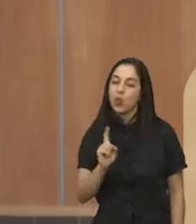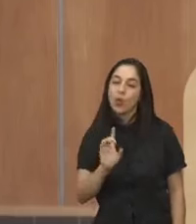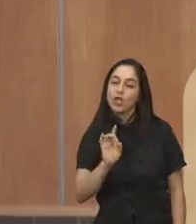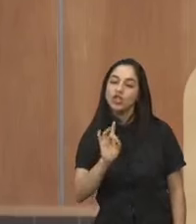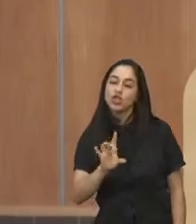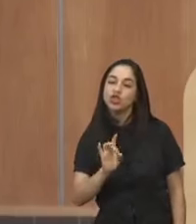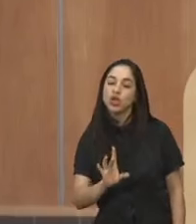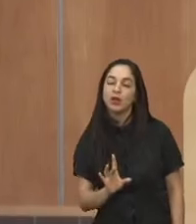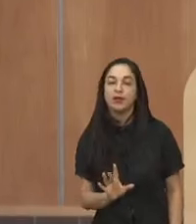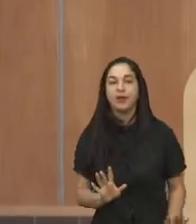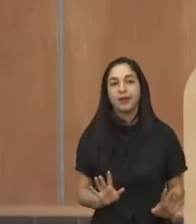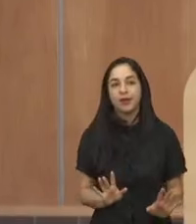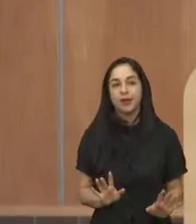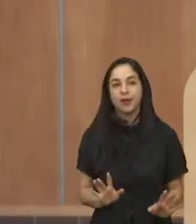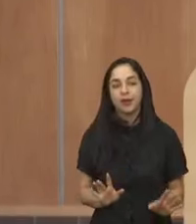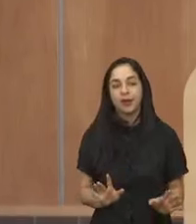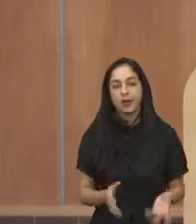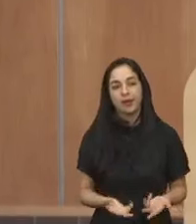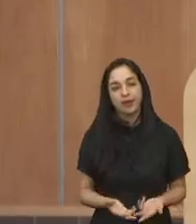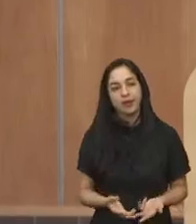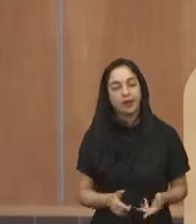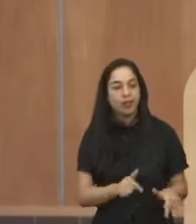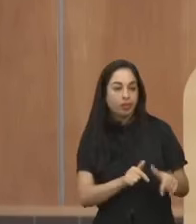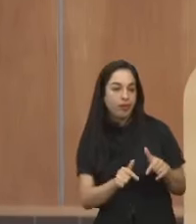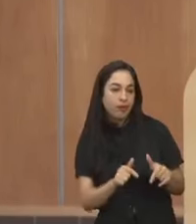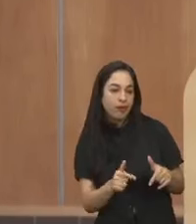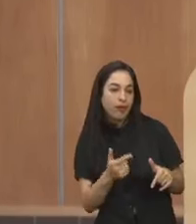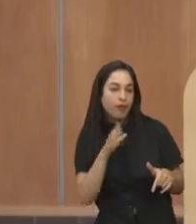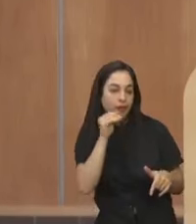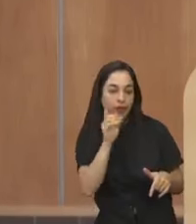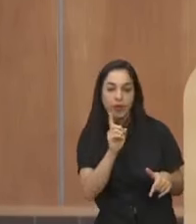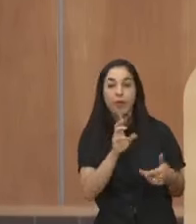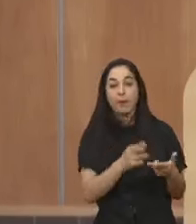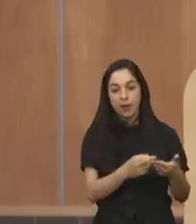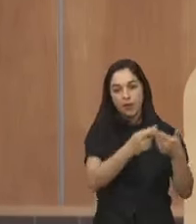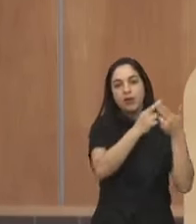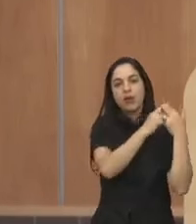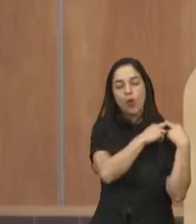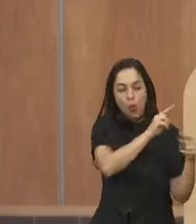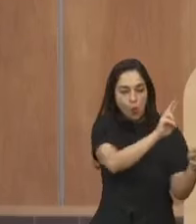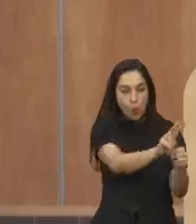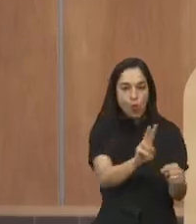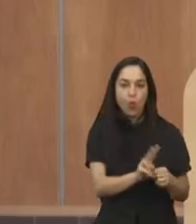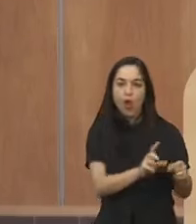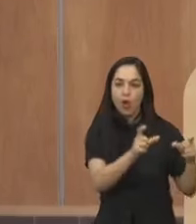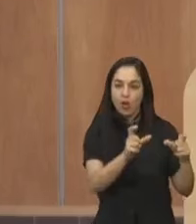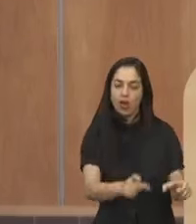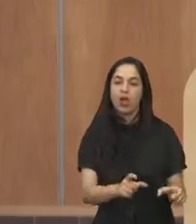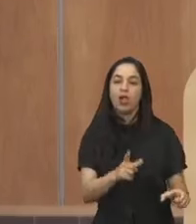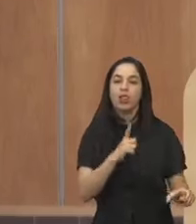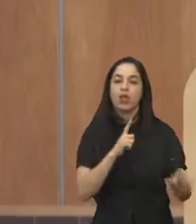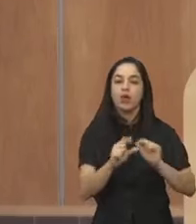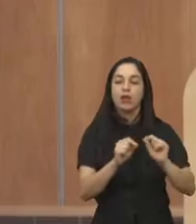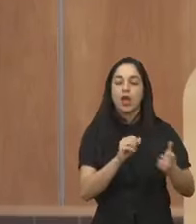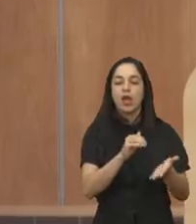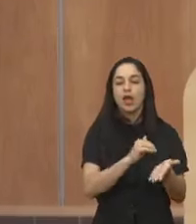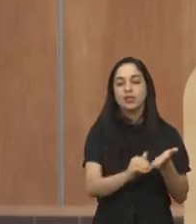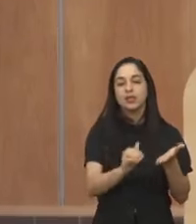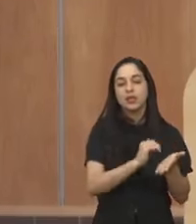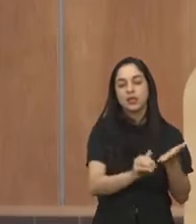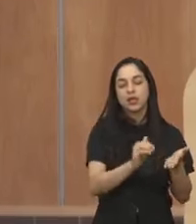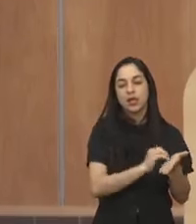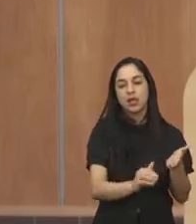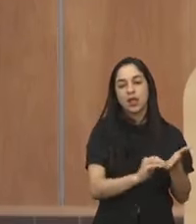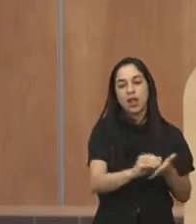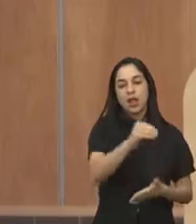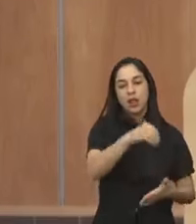somente cargos, é responsabilidade, é zeladoria, é cuidar daquela região. A gente temos ali a secretaria dentro da